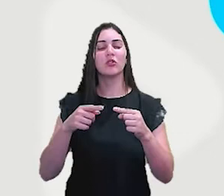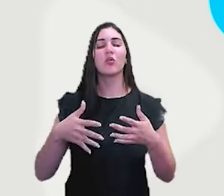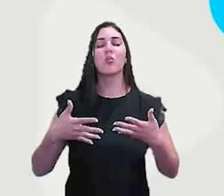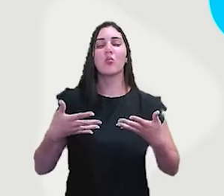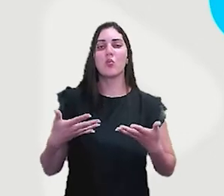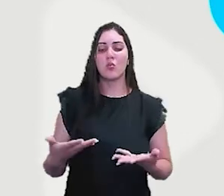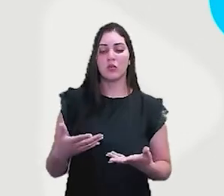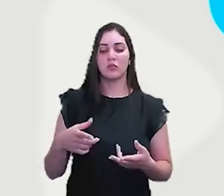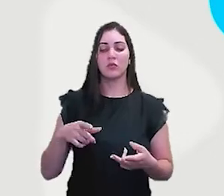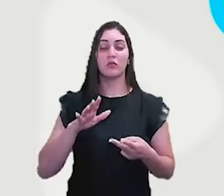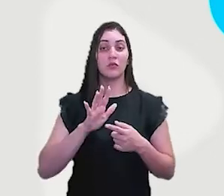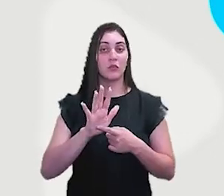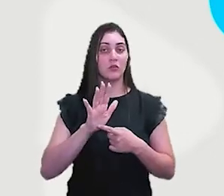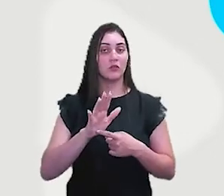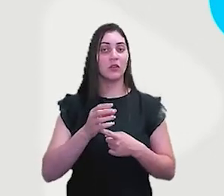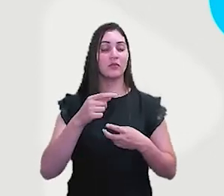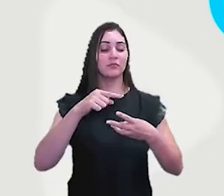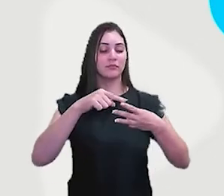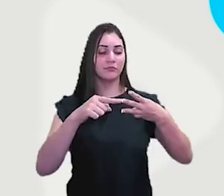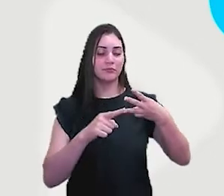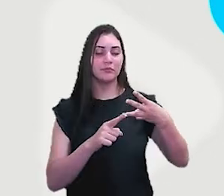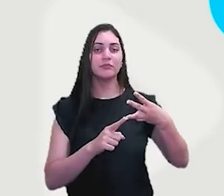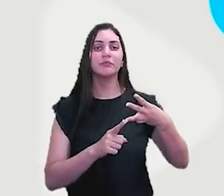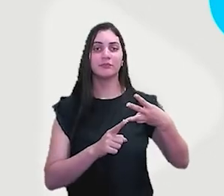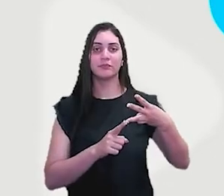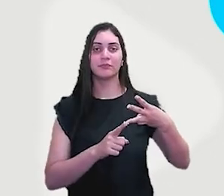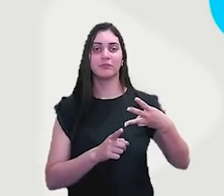trouxe para vocês 3.